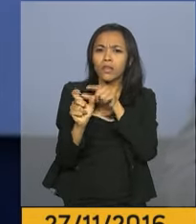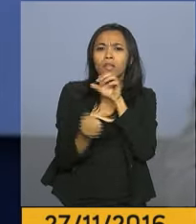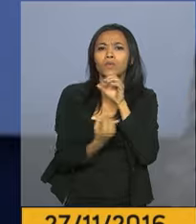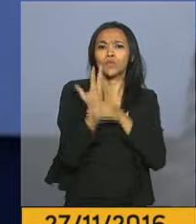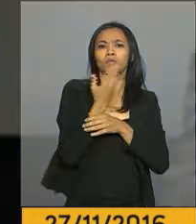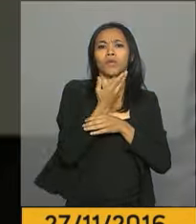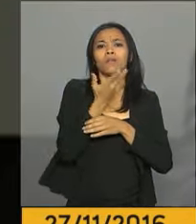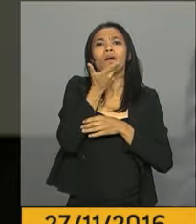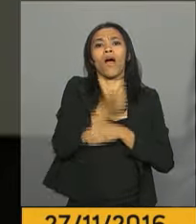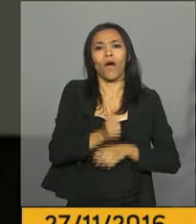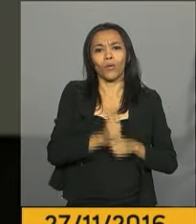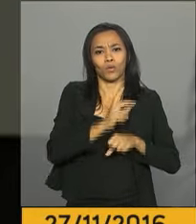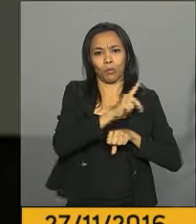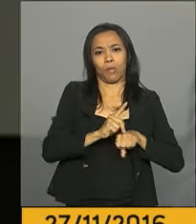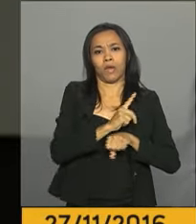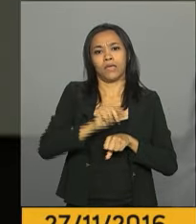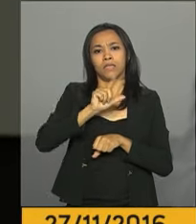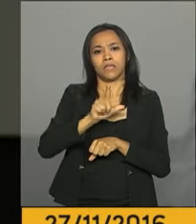verdade? Então,